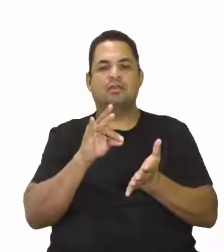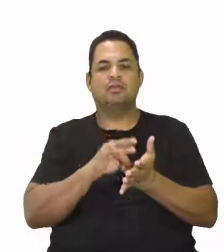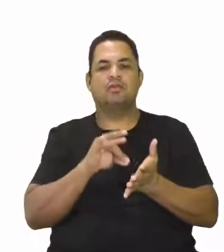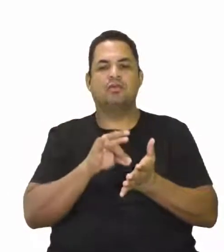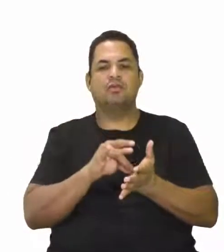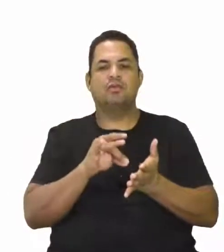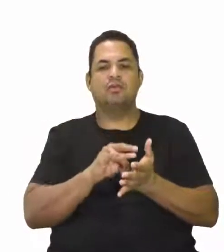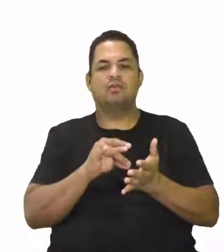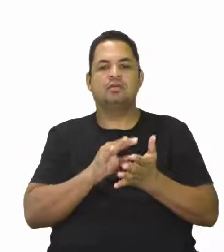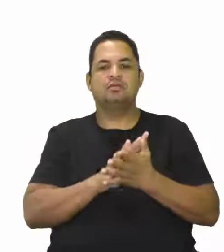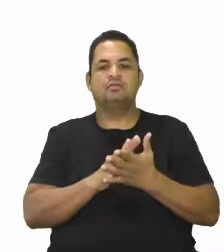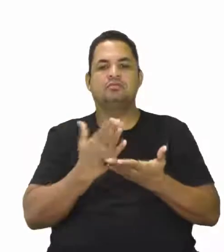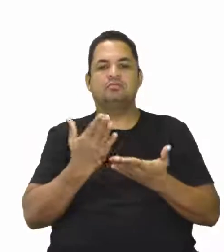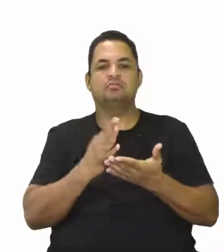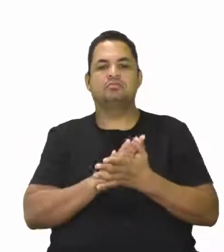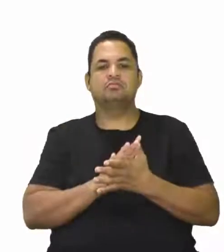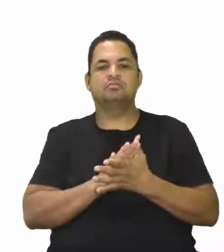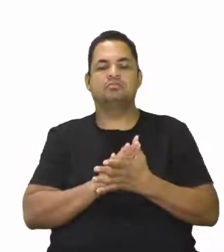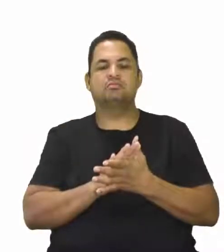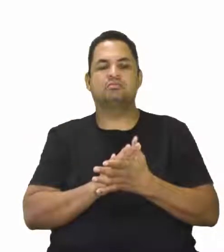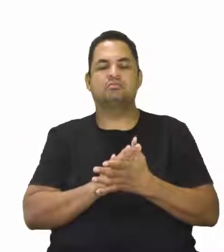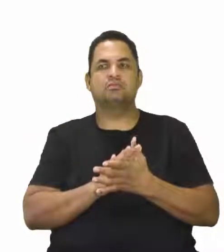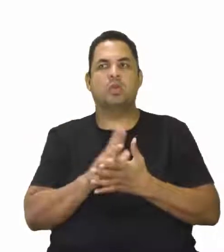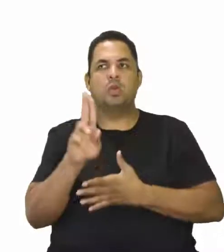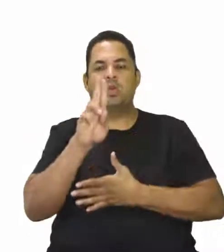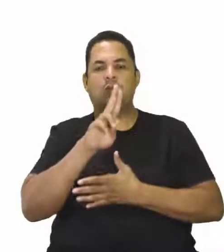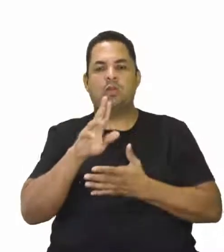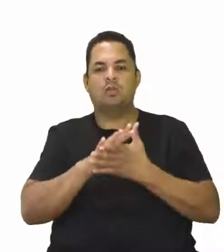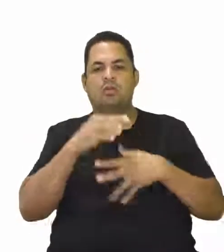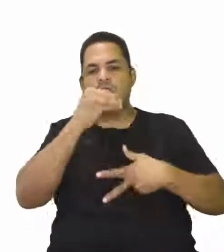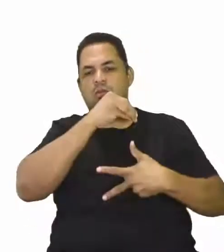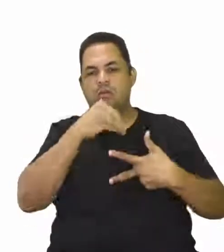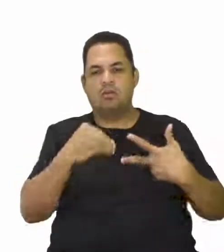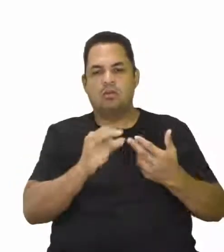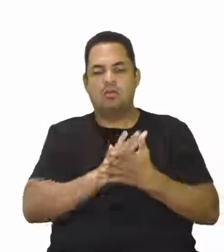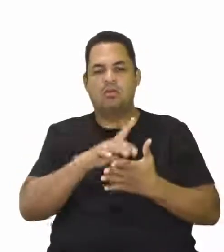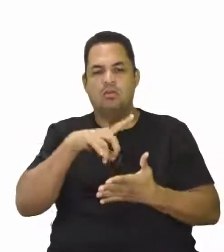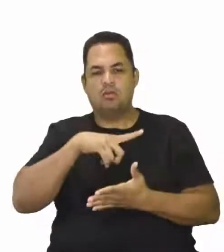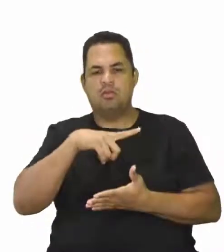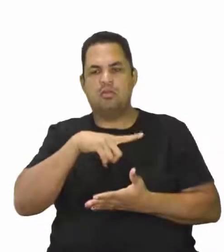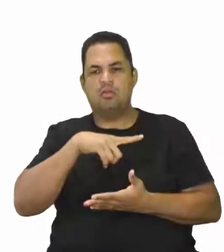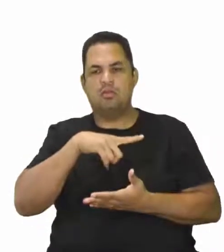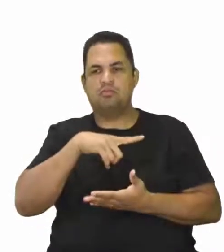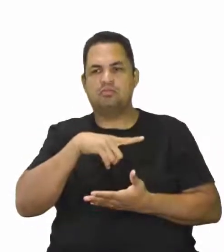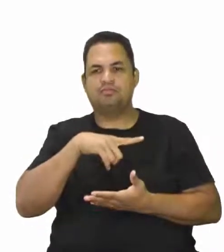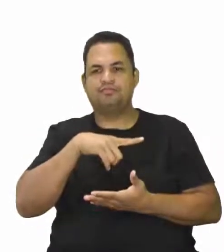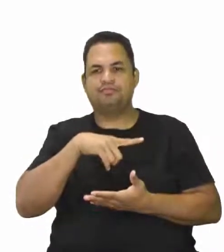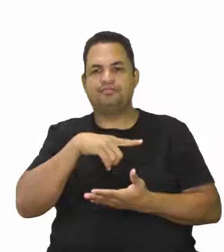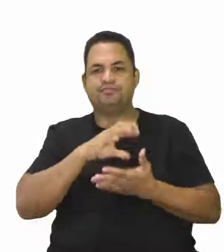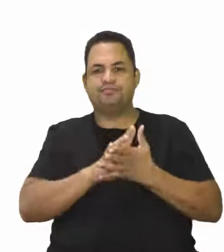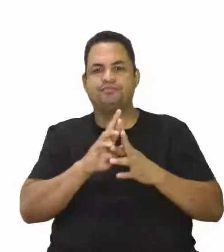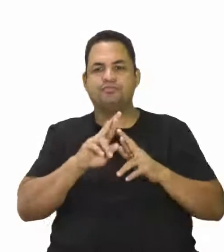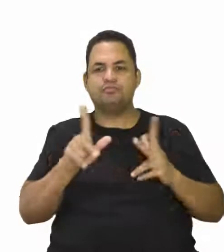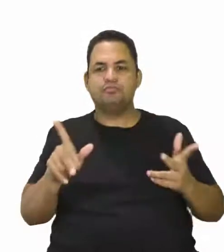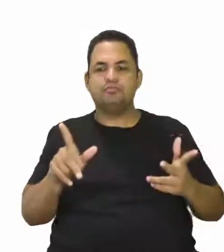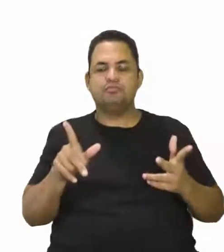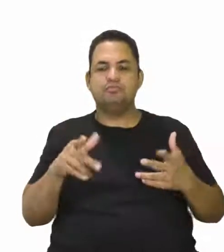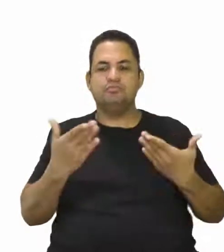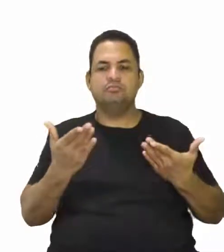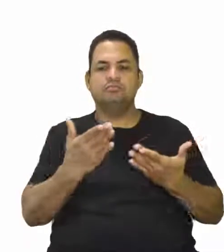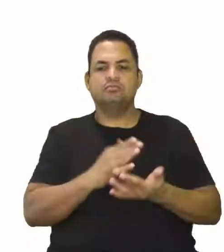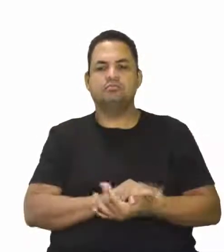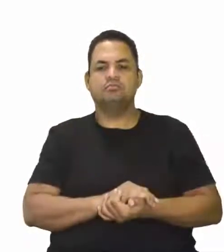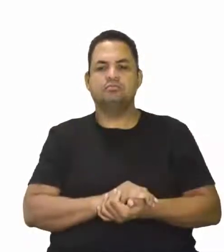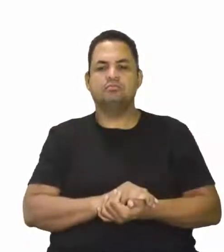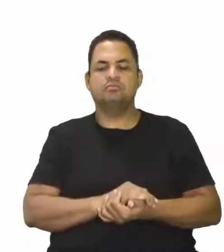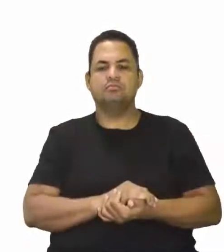muito utilizado nas provas do Enem, aonde a gente tem esse efeito diferenciado, um